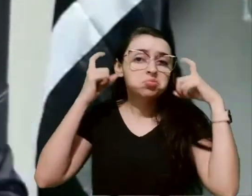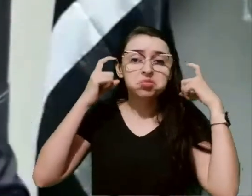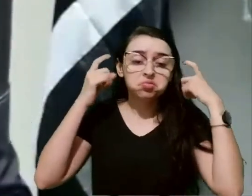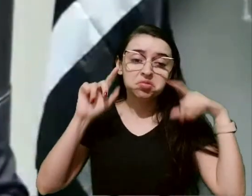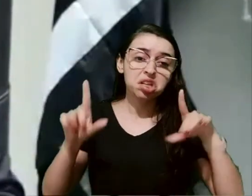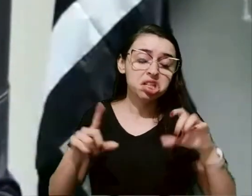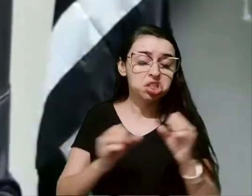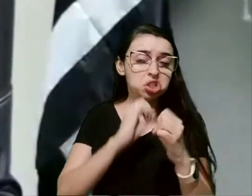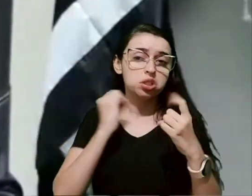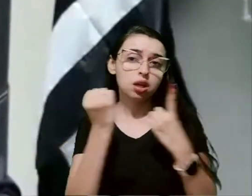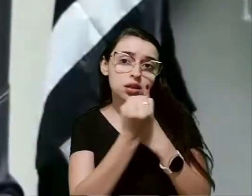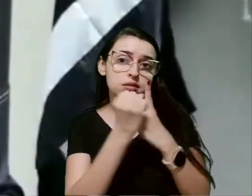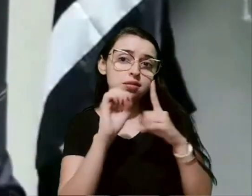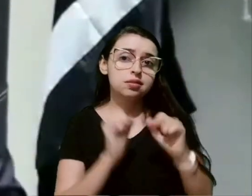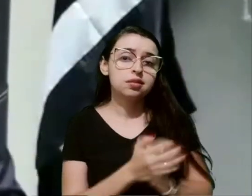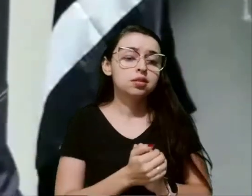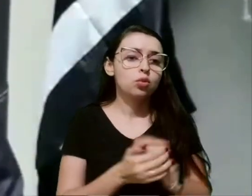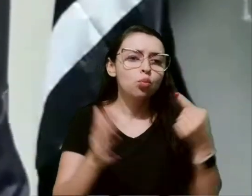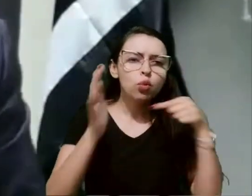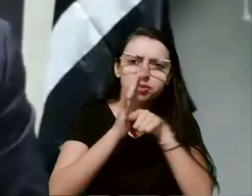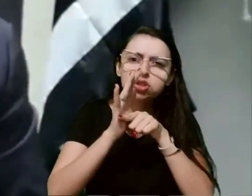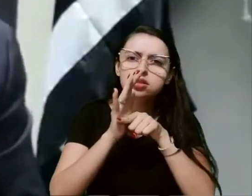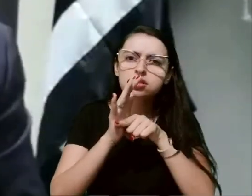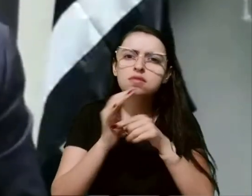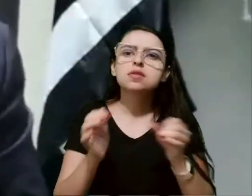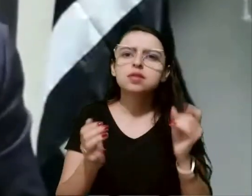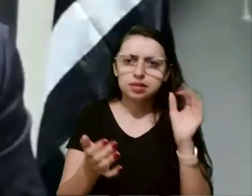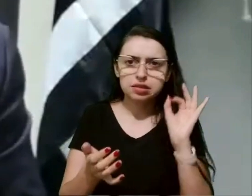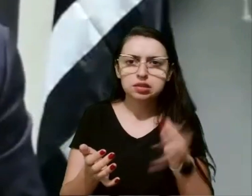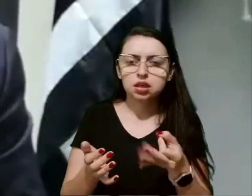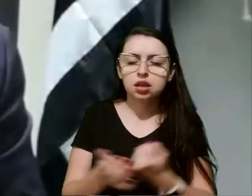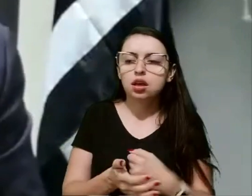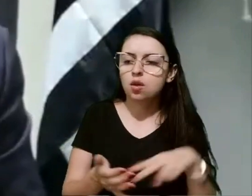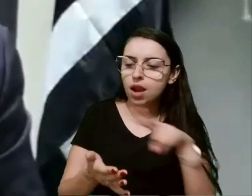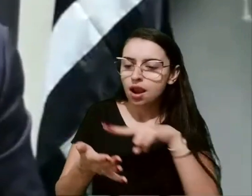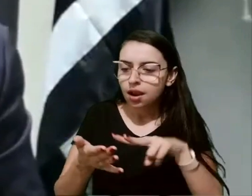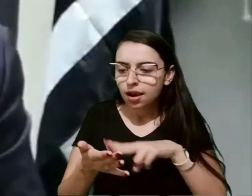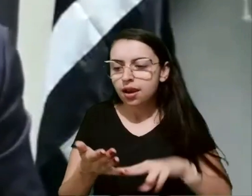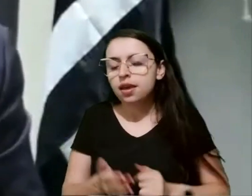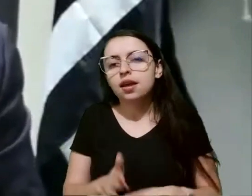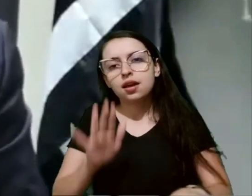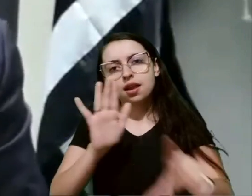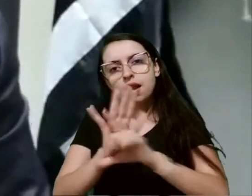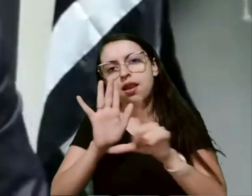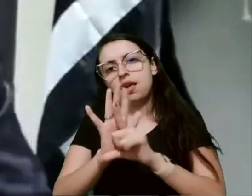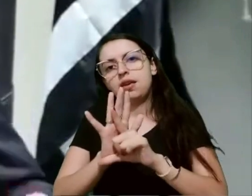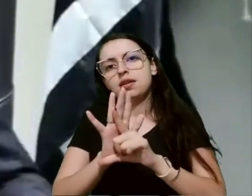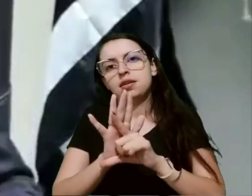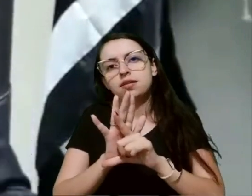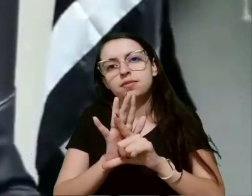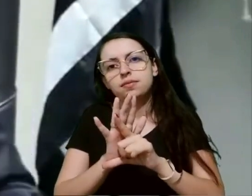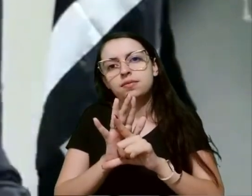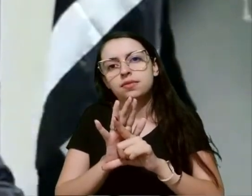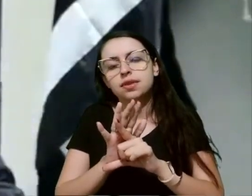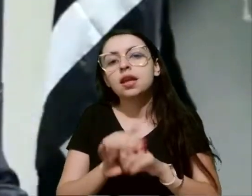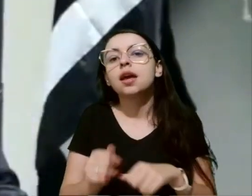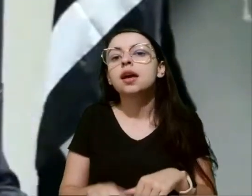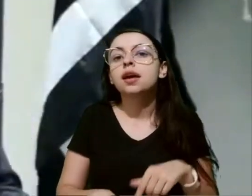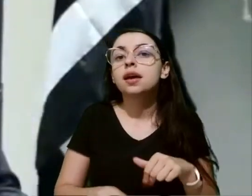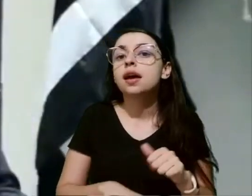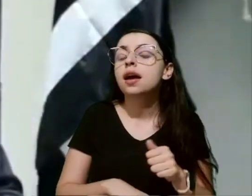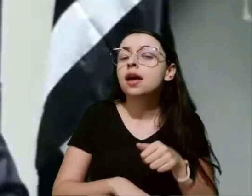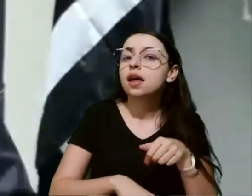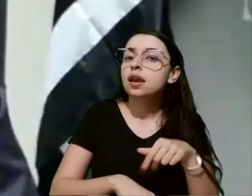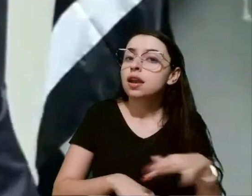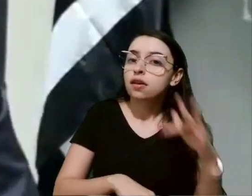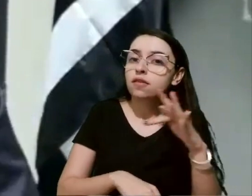ele está ou não atingindo aqueles objetivos". Eu lembro que eu lia as exposições de motivo das leis, é uma coisa que eu fazia na graduação. era sempre